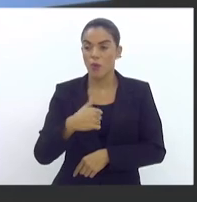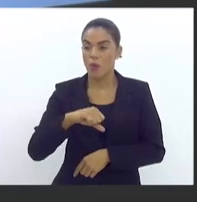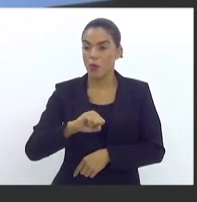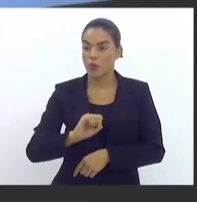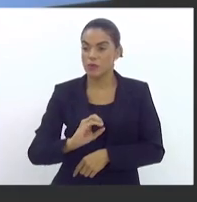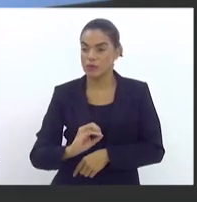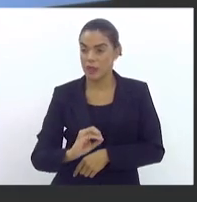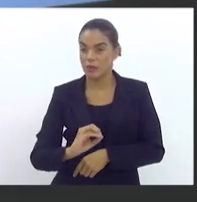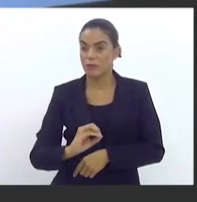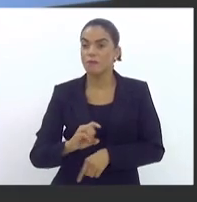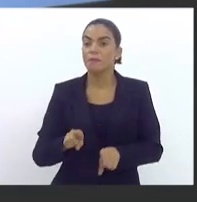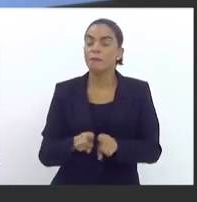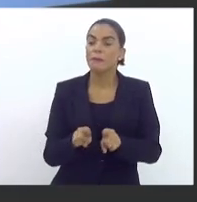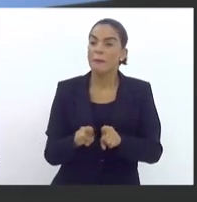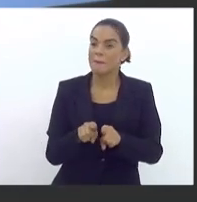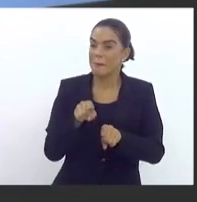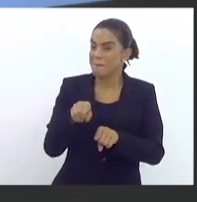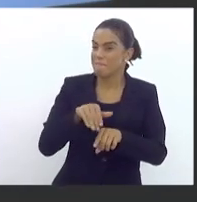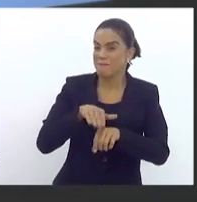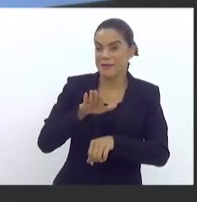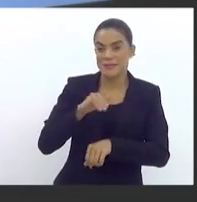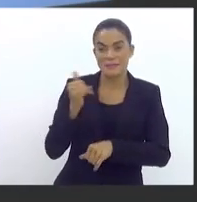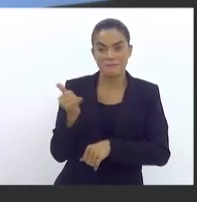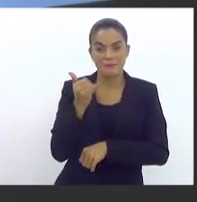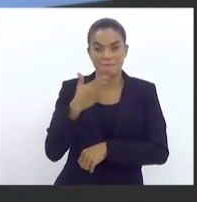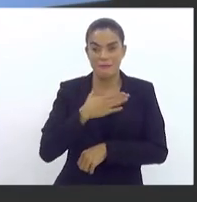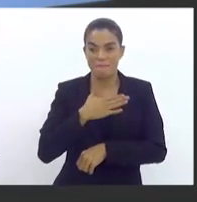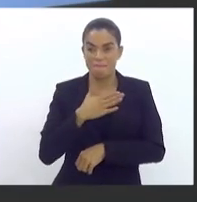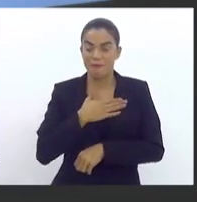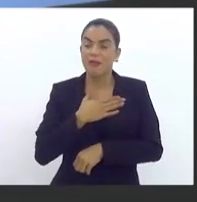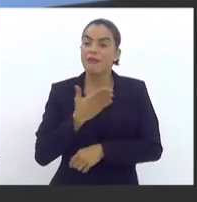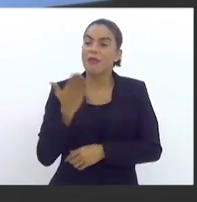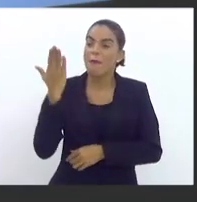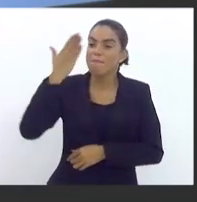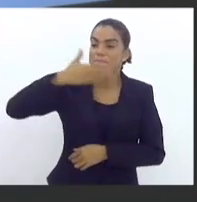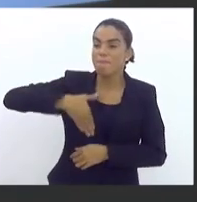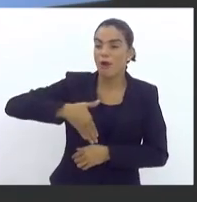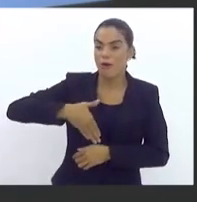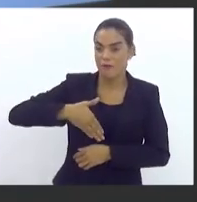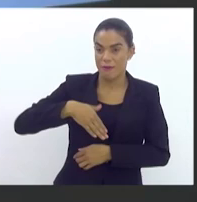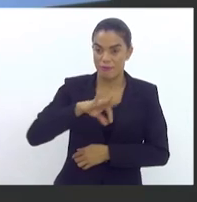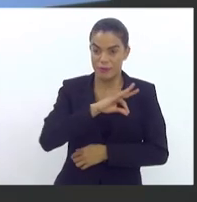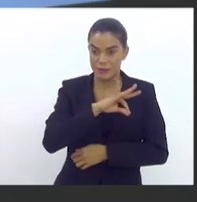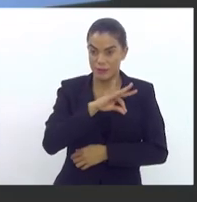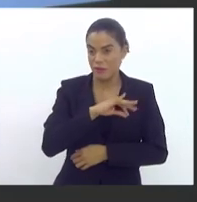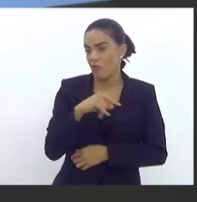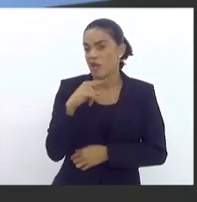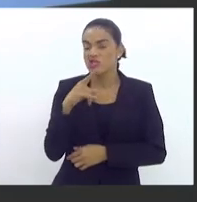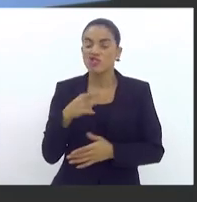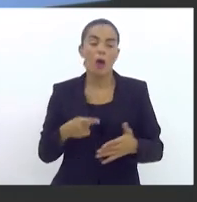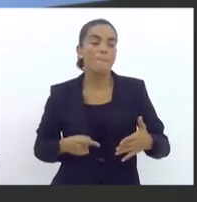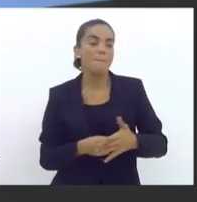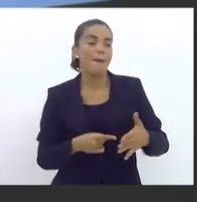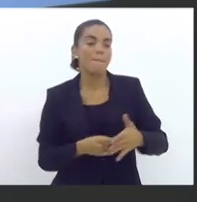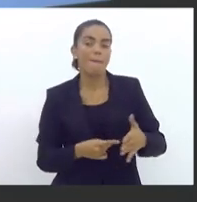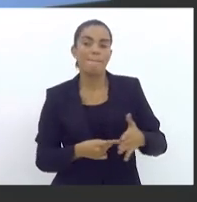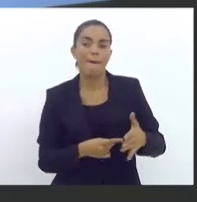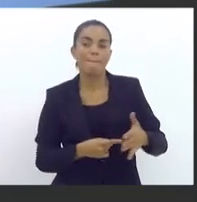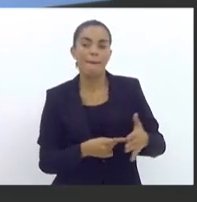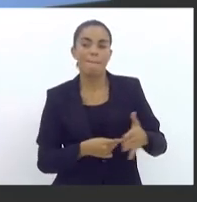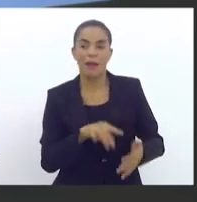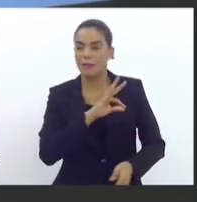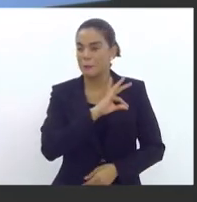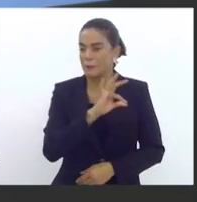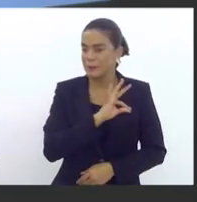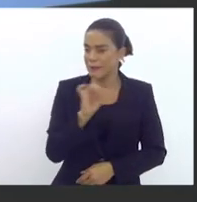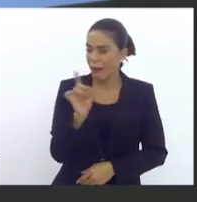Chegamos aqui ao ponto mais importante para mim que a entrega de provas a polícia quer dizer não basta você fazer o registro de ocorrência né você tem